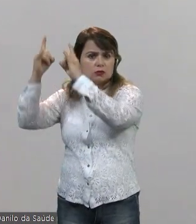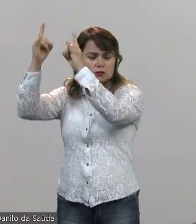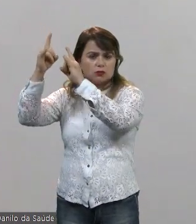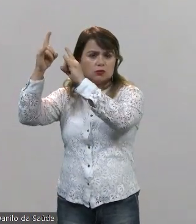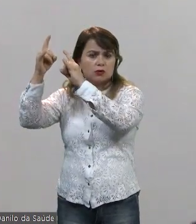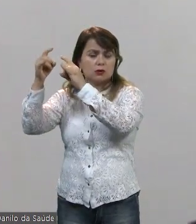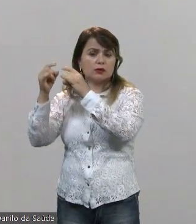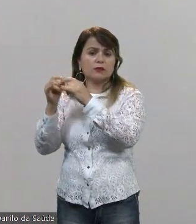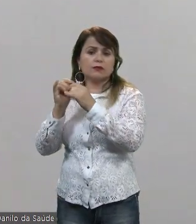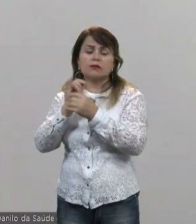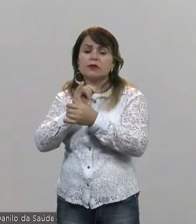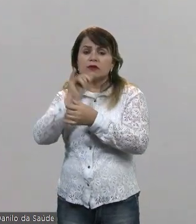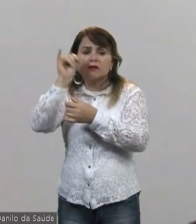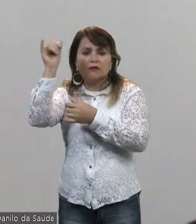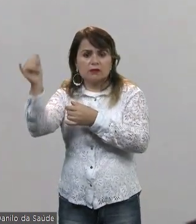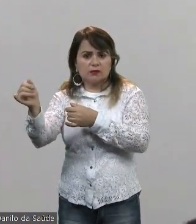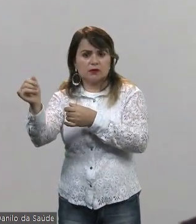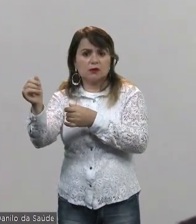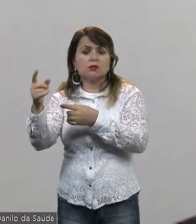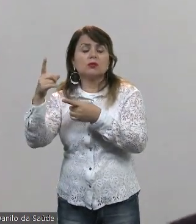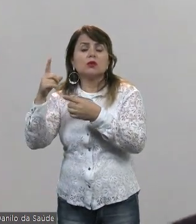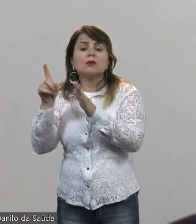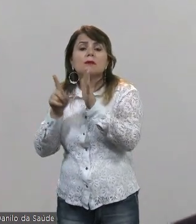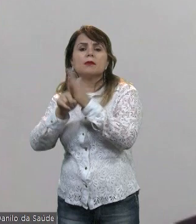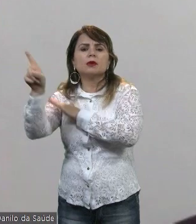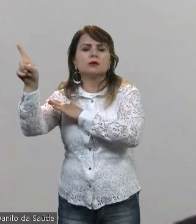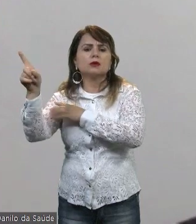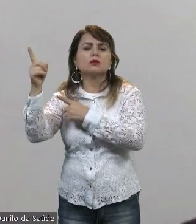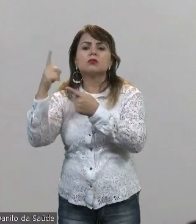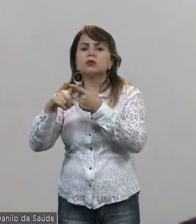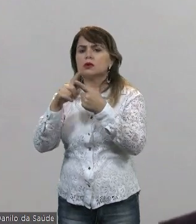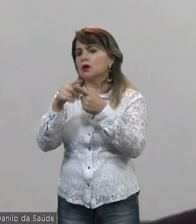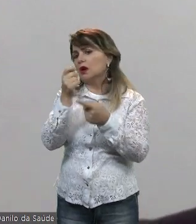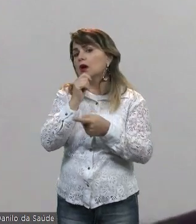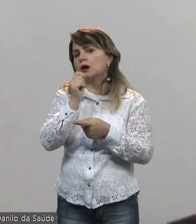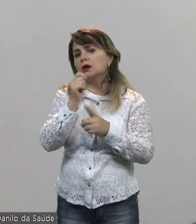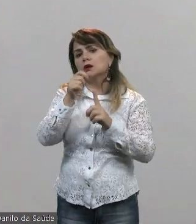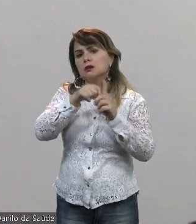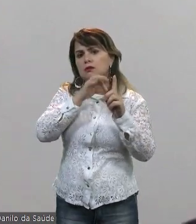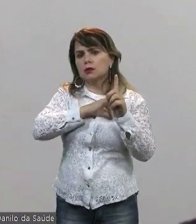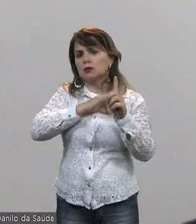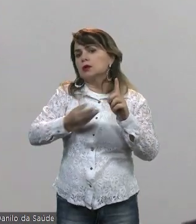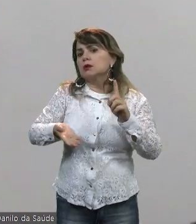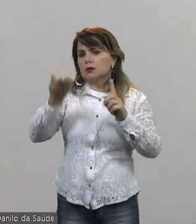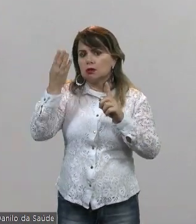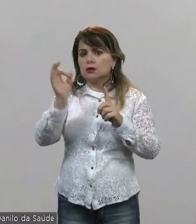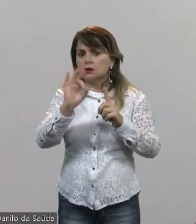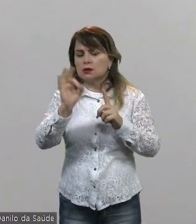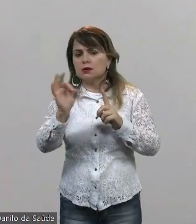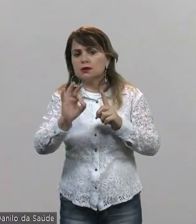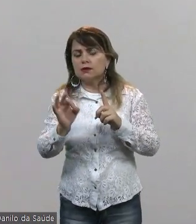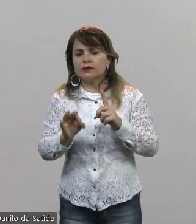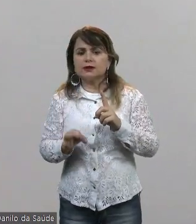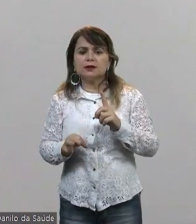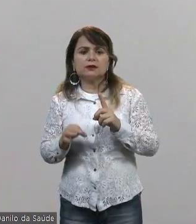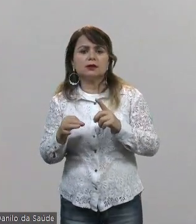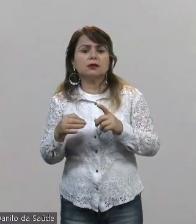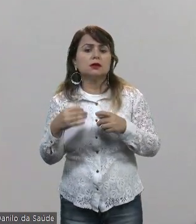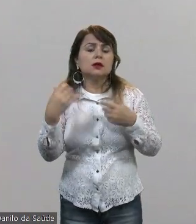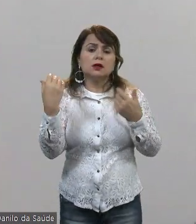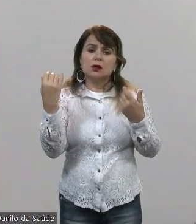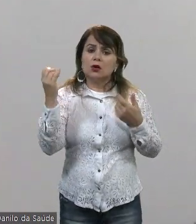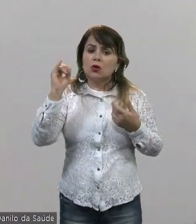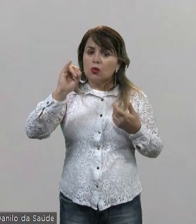está sendo feito esse reajuste e até, presidente, nobres vereadores, uma oportunidade